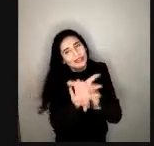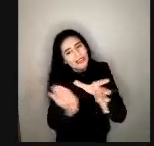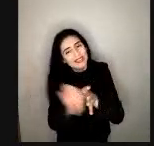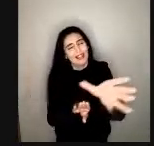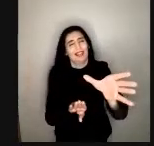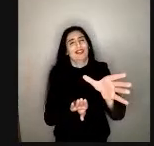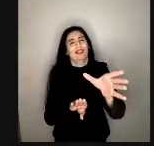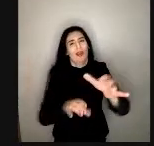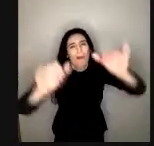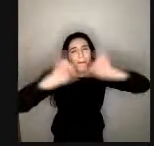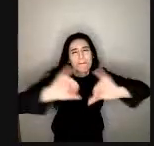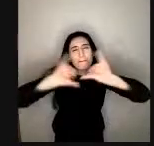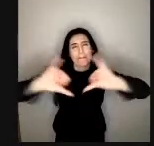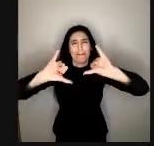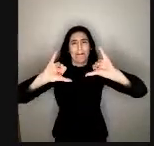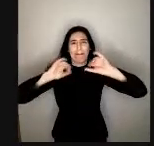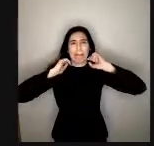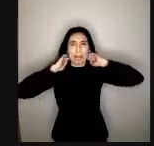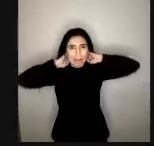mensagem?